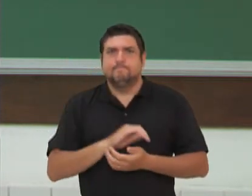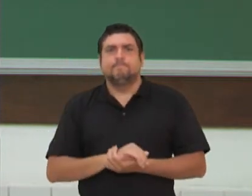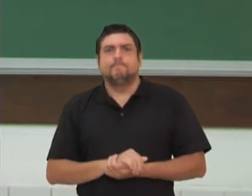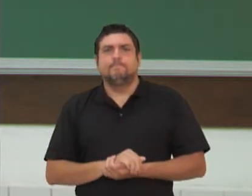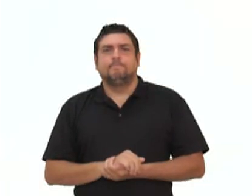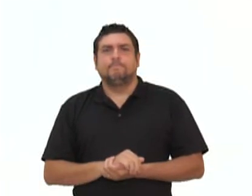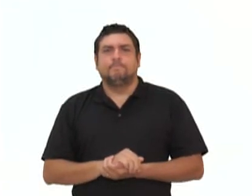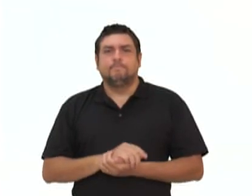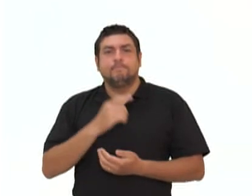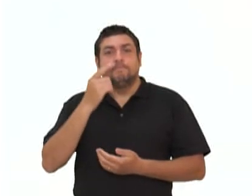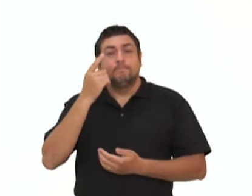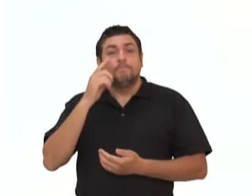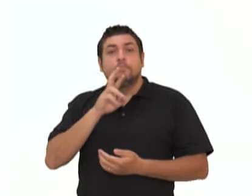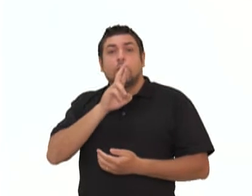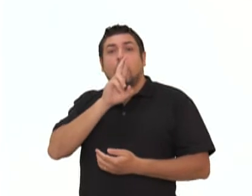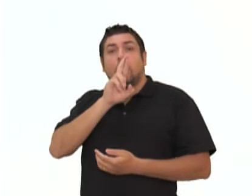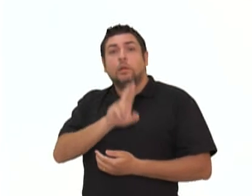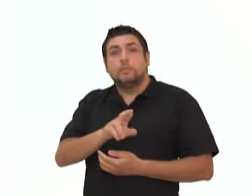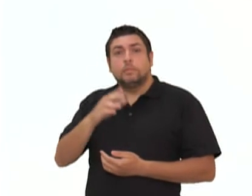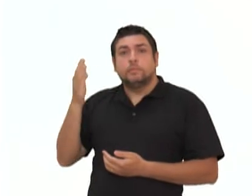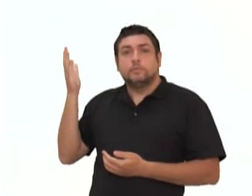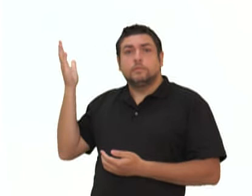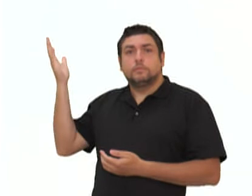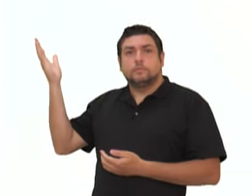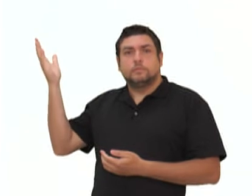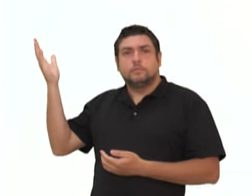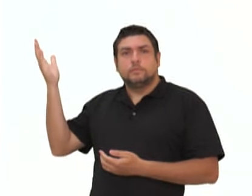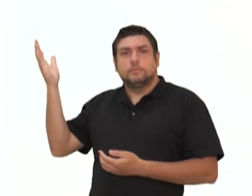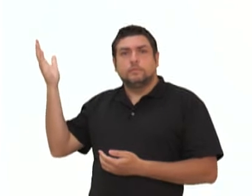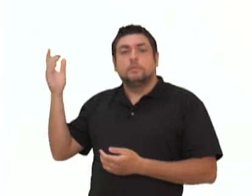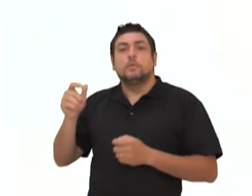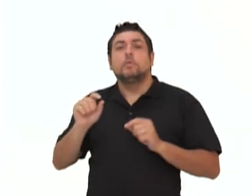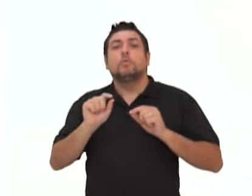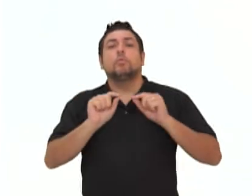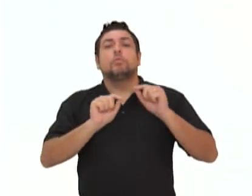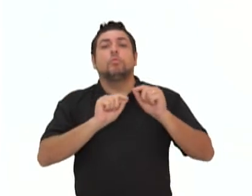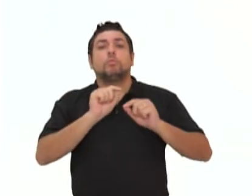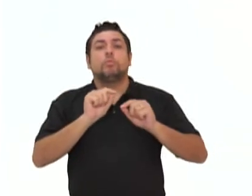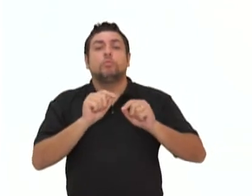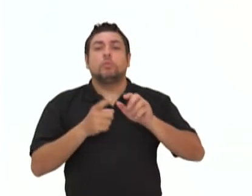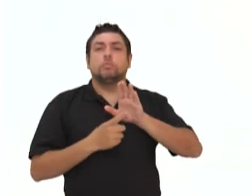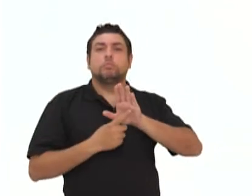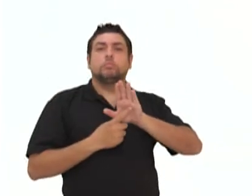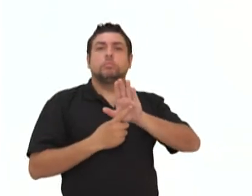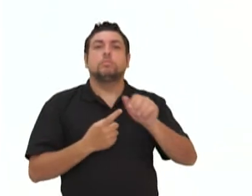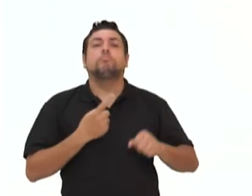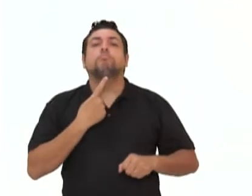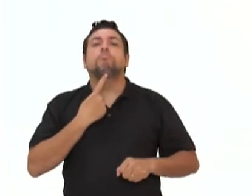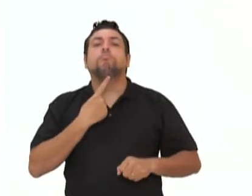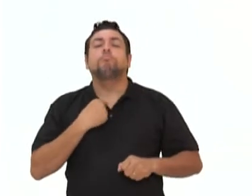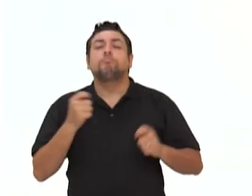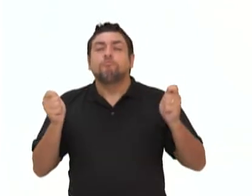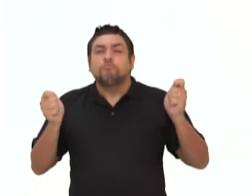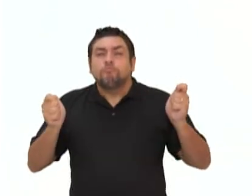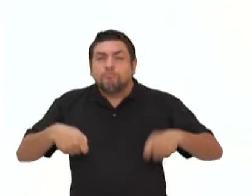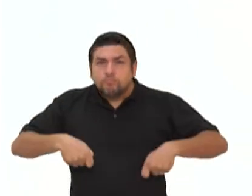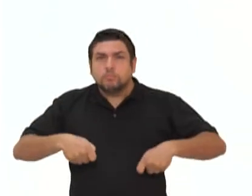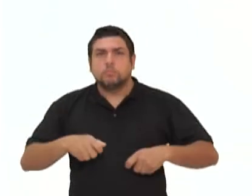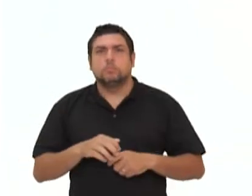está. O titular que pode nos indicar este desejo. É provável. E olha, mas professor,